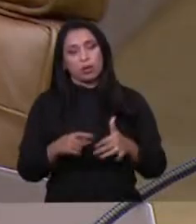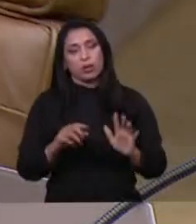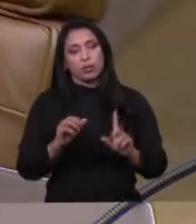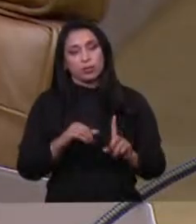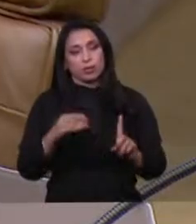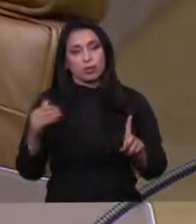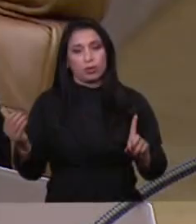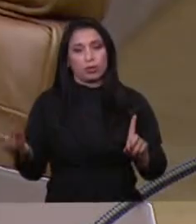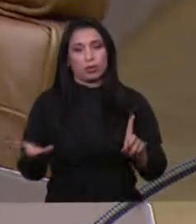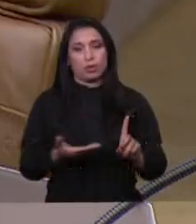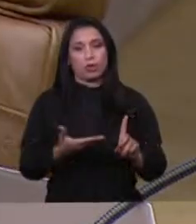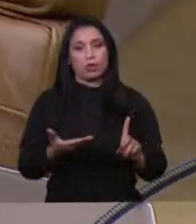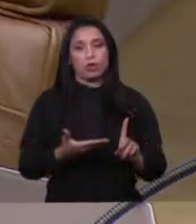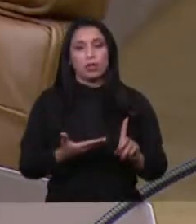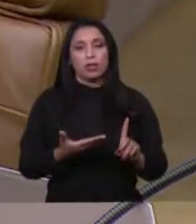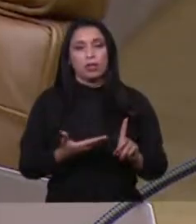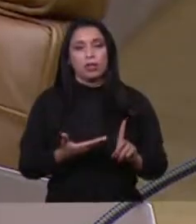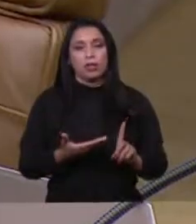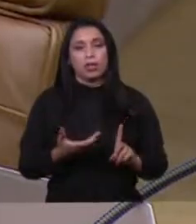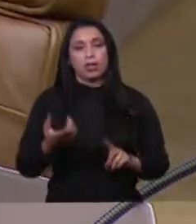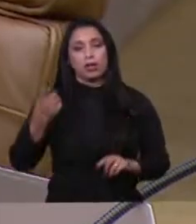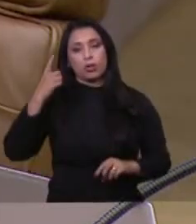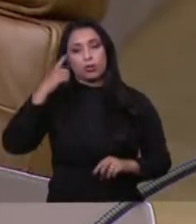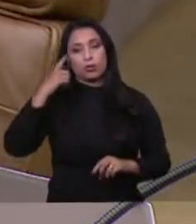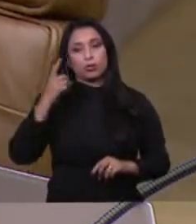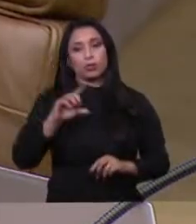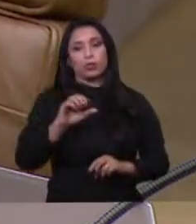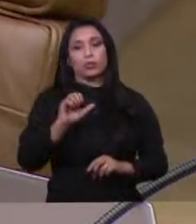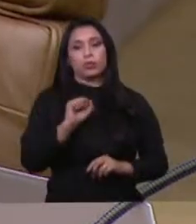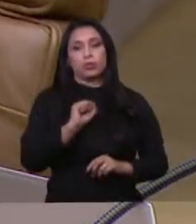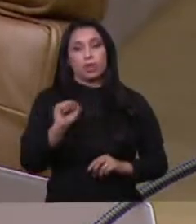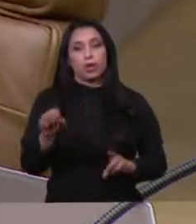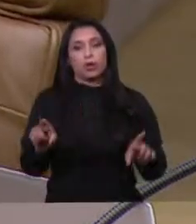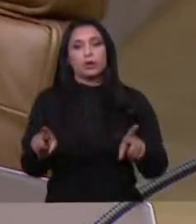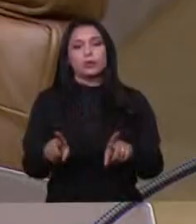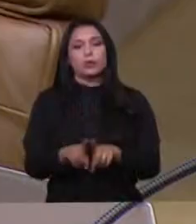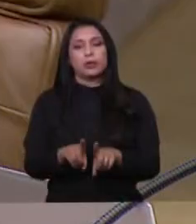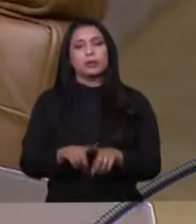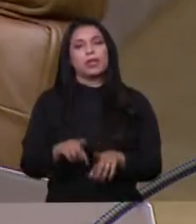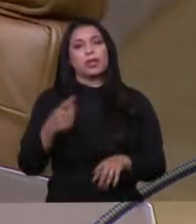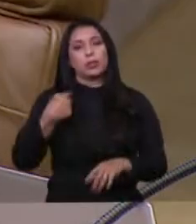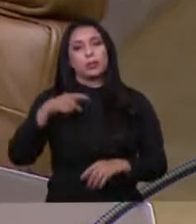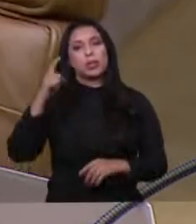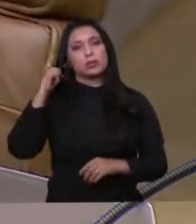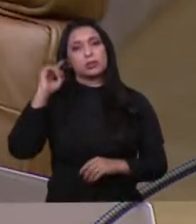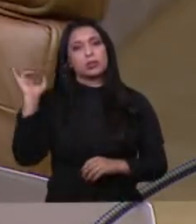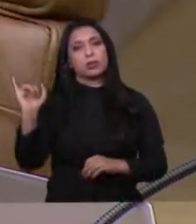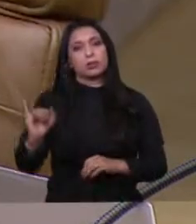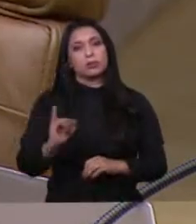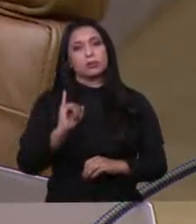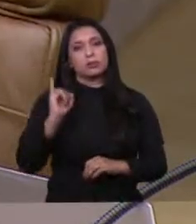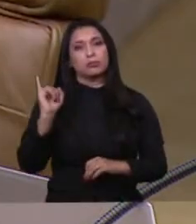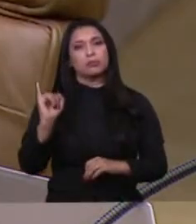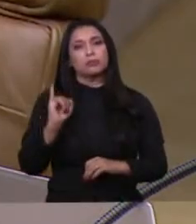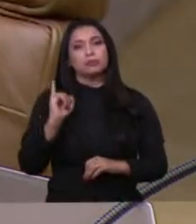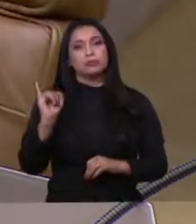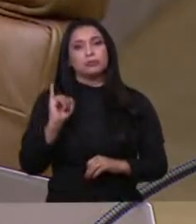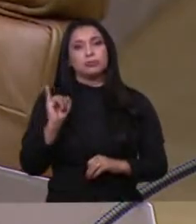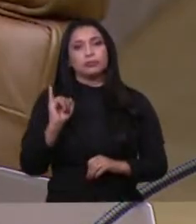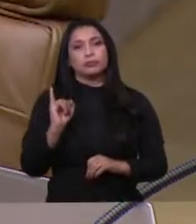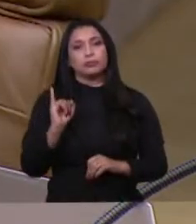réu naquele trágico dia 8. Também acho imprescindível que se tenha